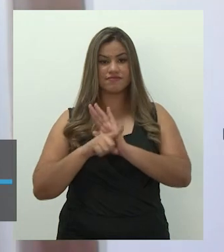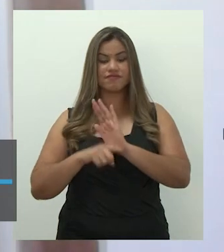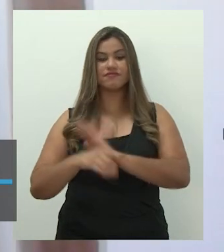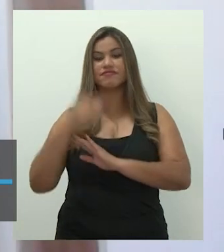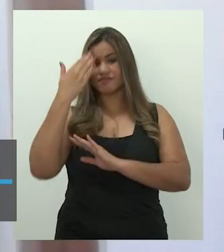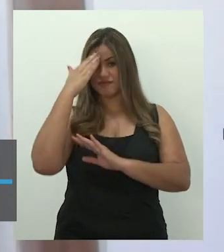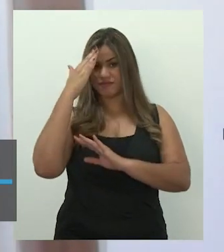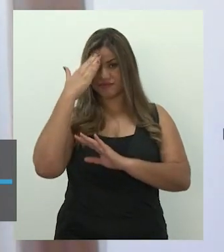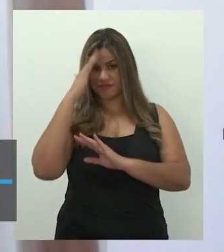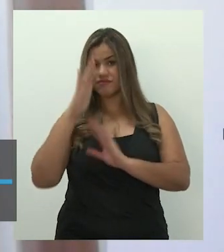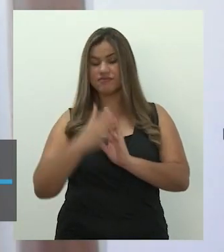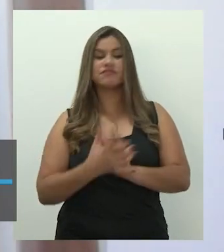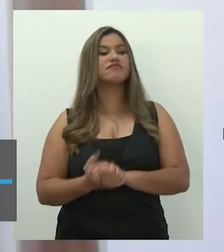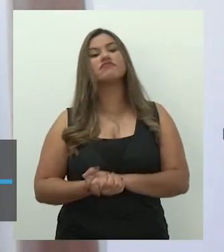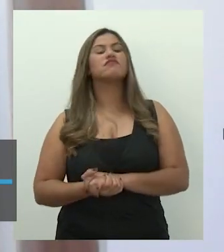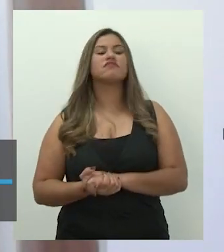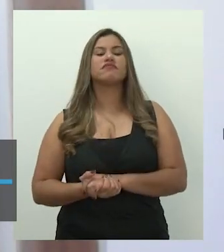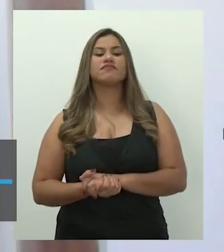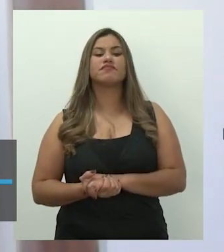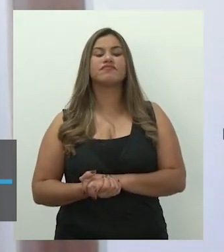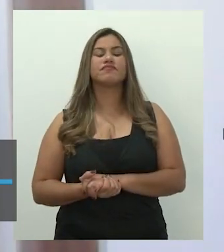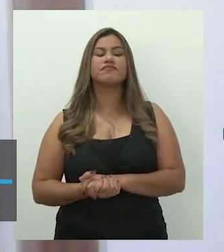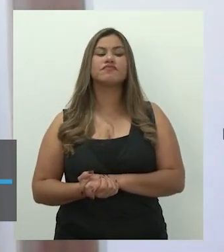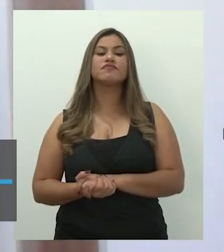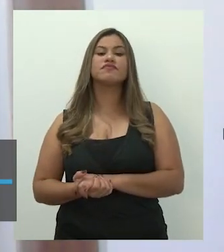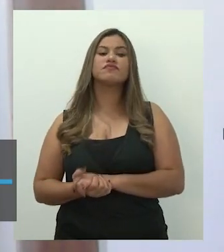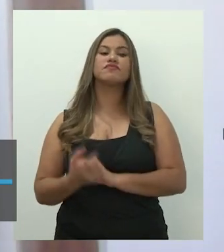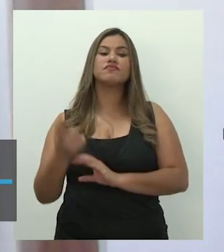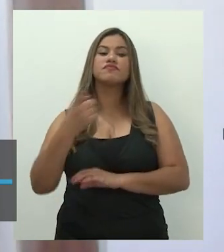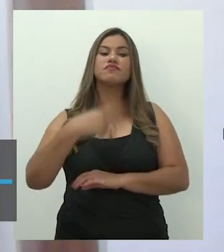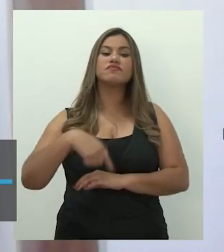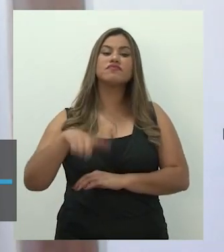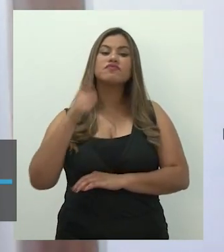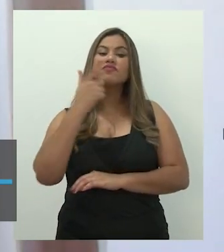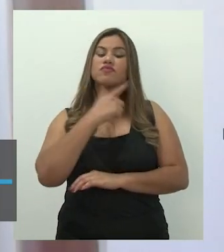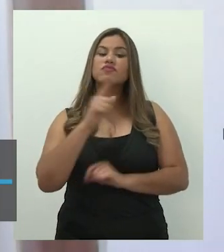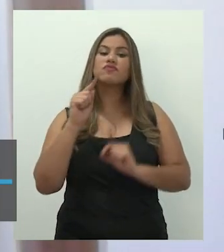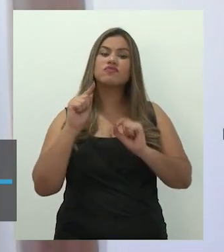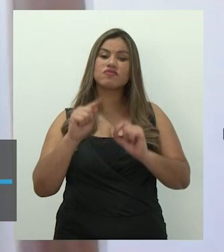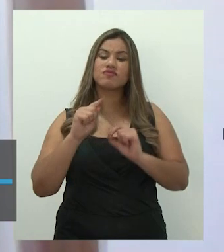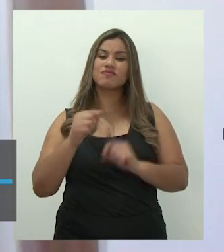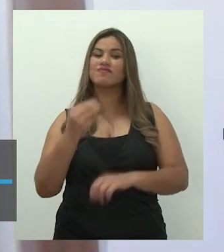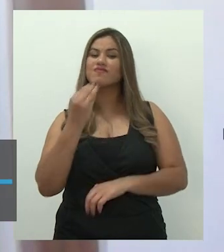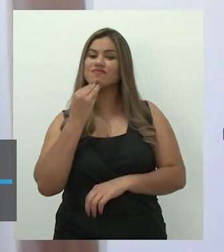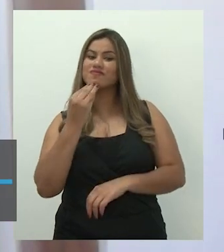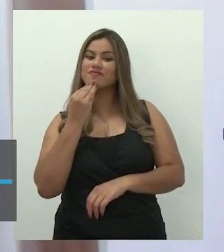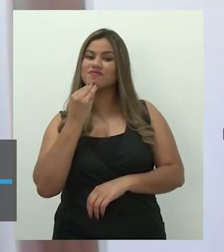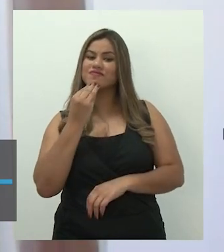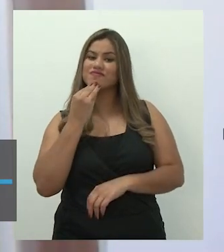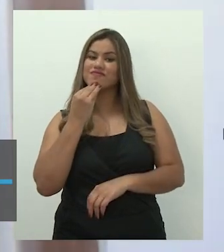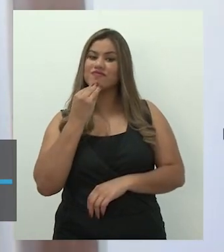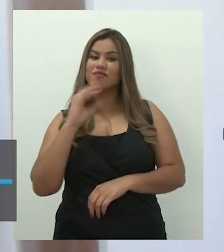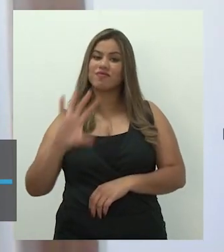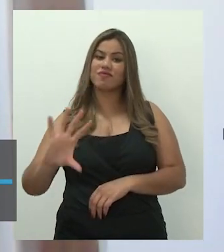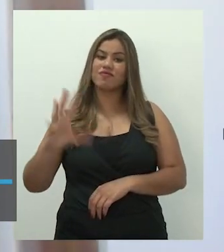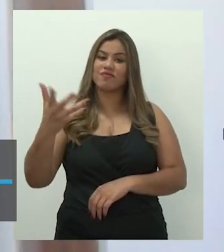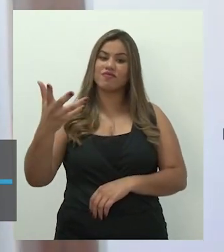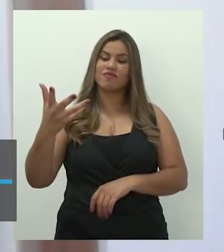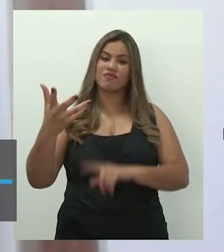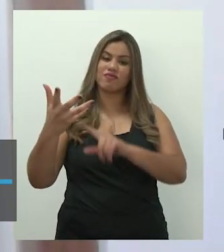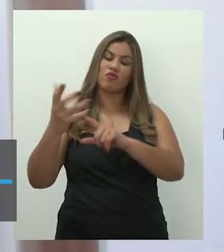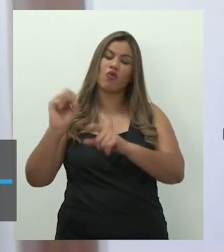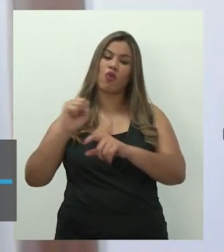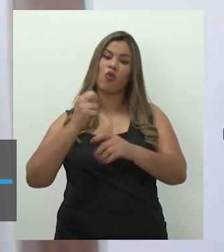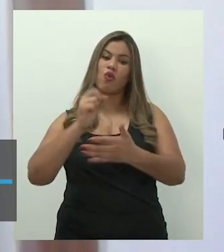de conhecimento e que a gente consiga dar uma oportunidade em situações que